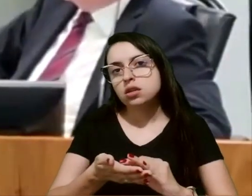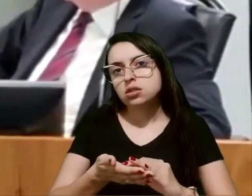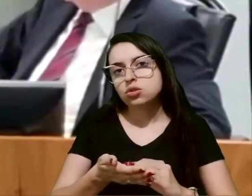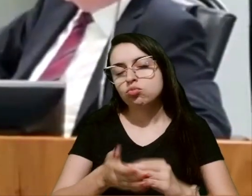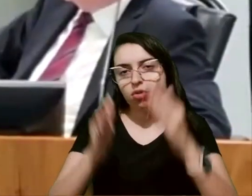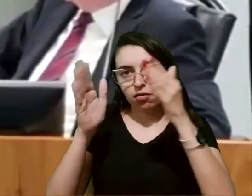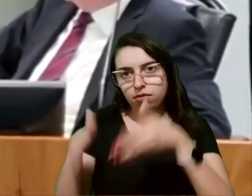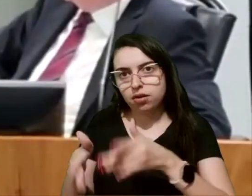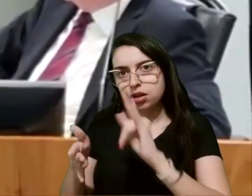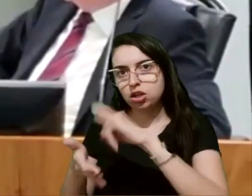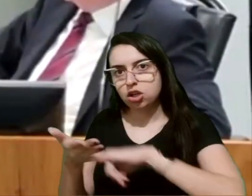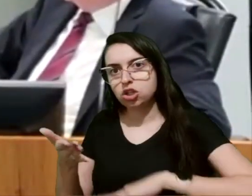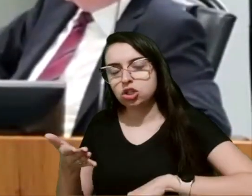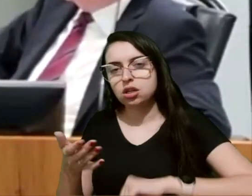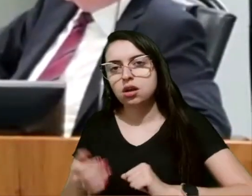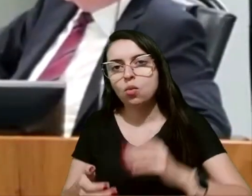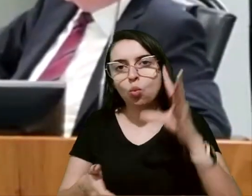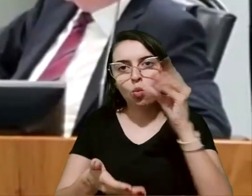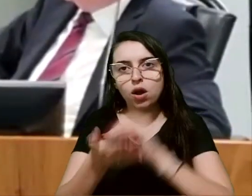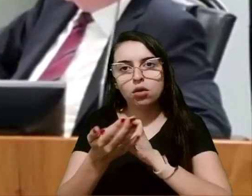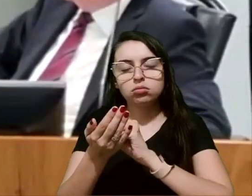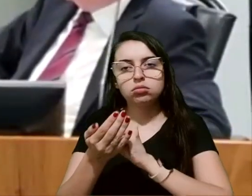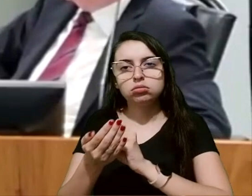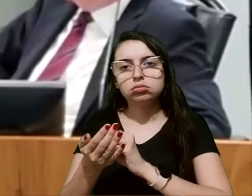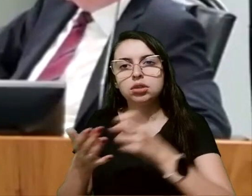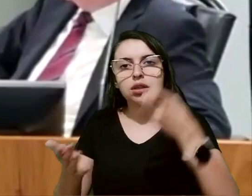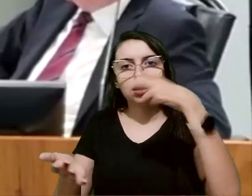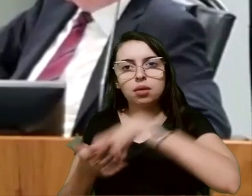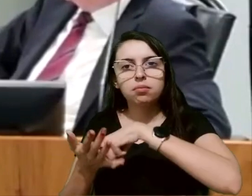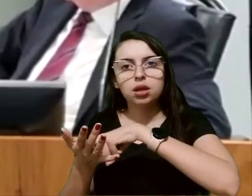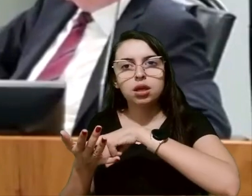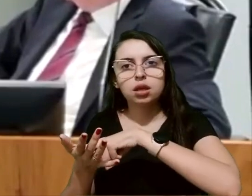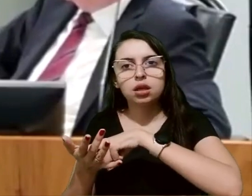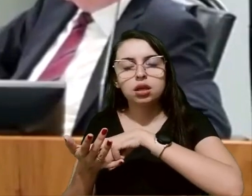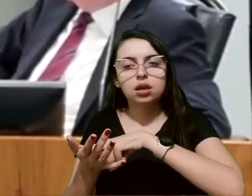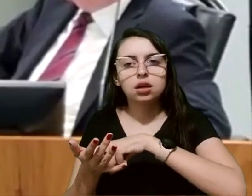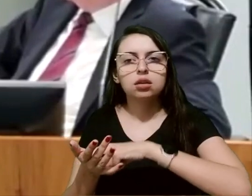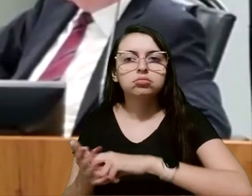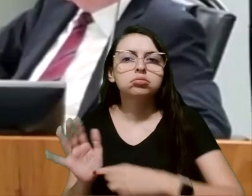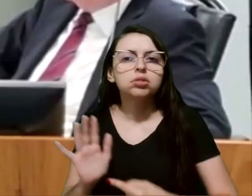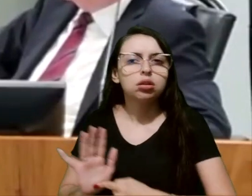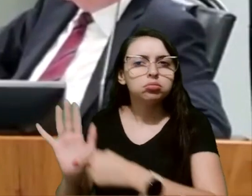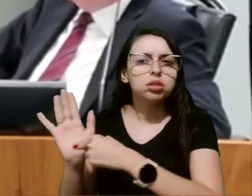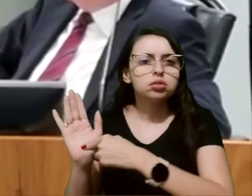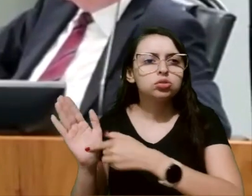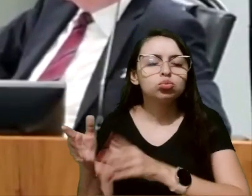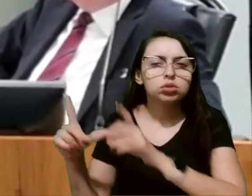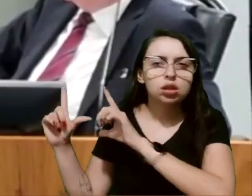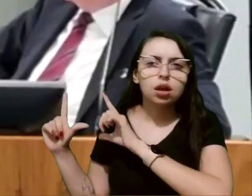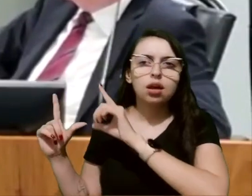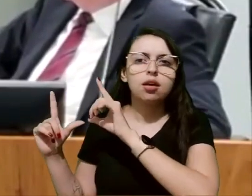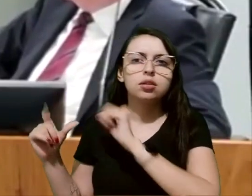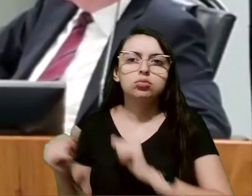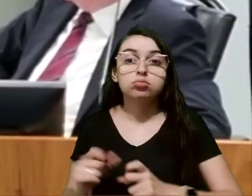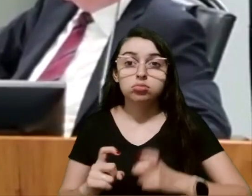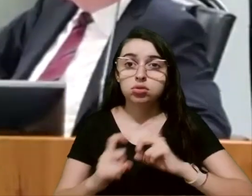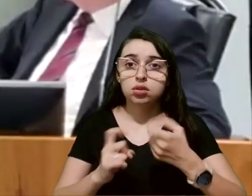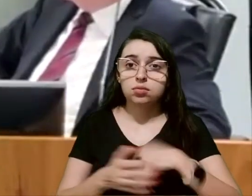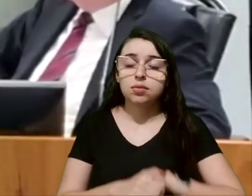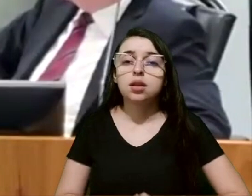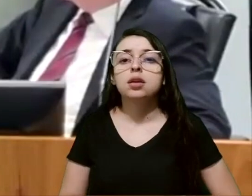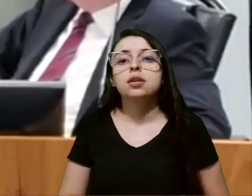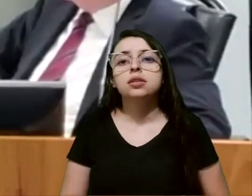ele qualifica, ele preenche uma ficha, e o cálculo da pena, ele é feito através de um modelo